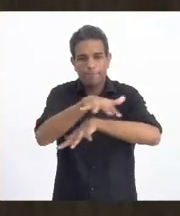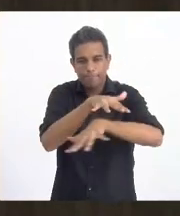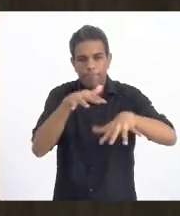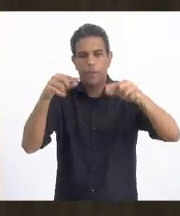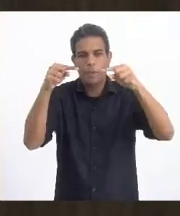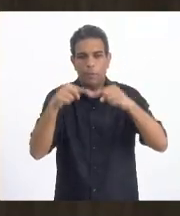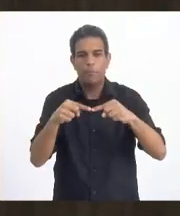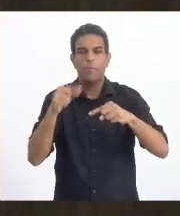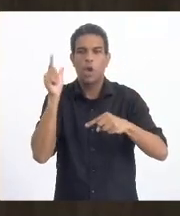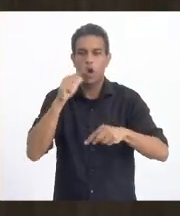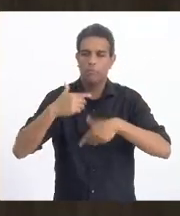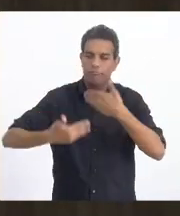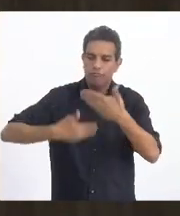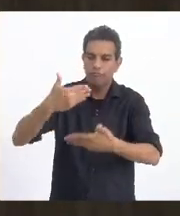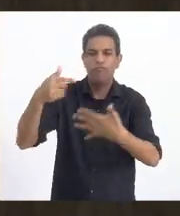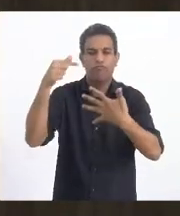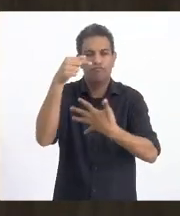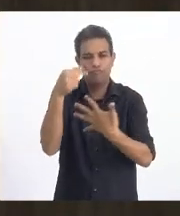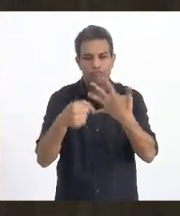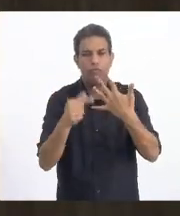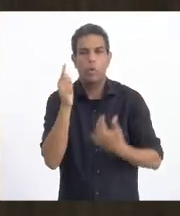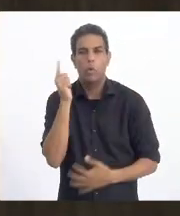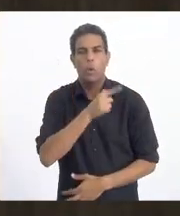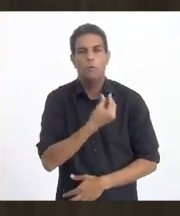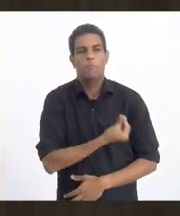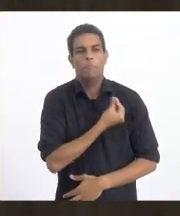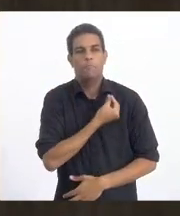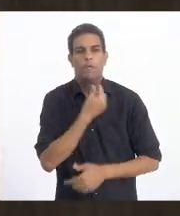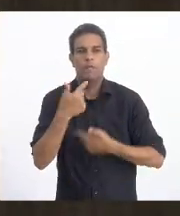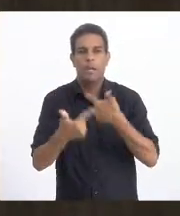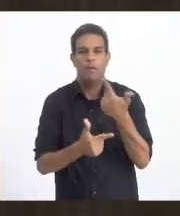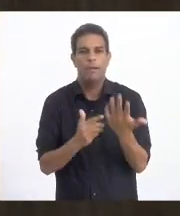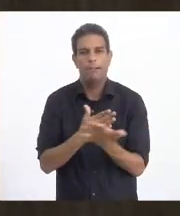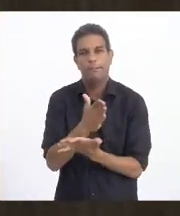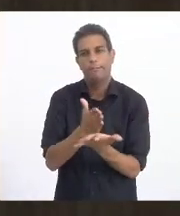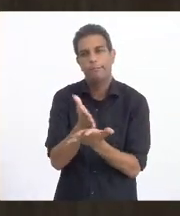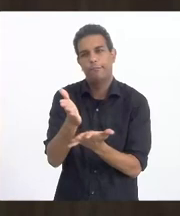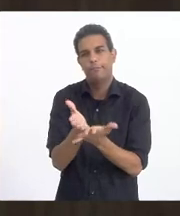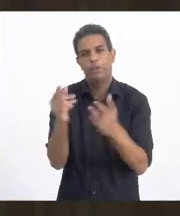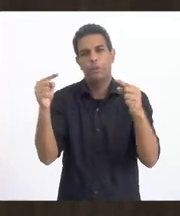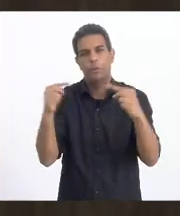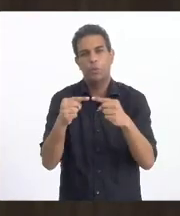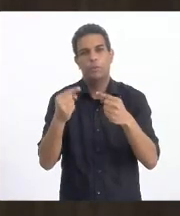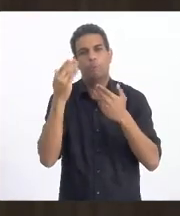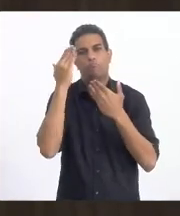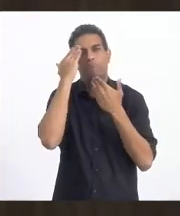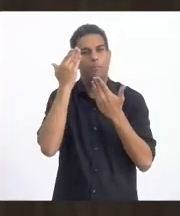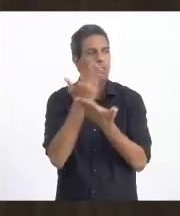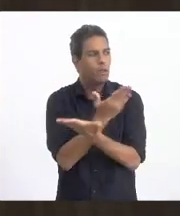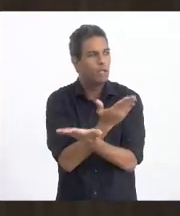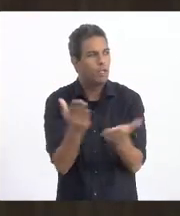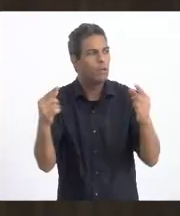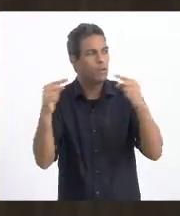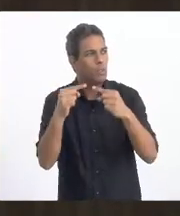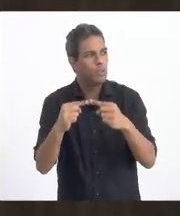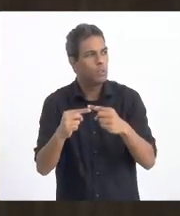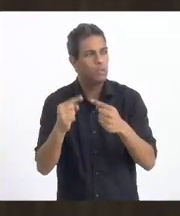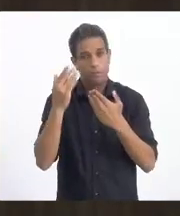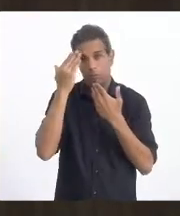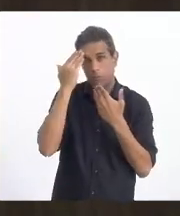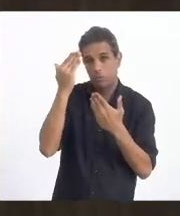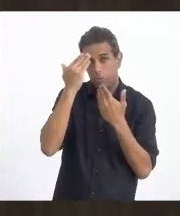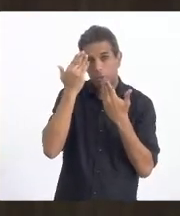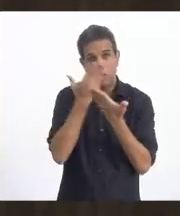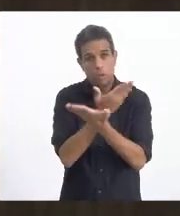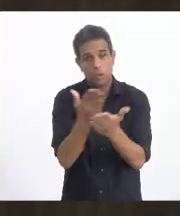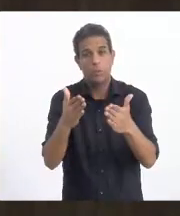E esses longos anos nós estivemos trabalhando. Então, eu agradeço a todos os senhores, agradeço aí